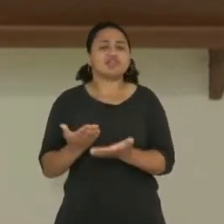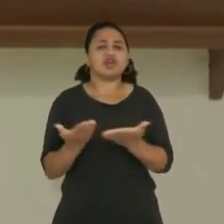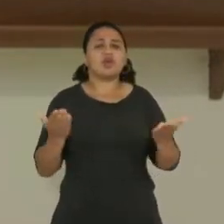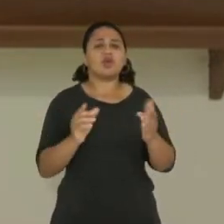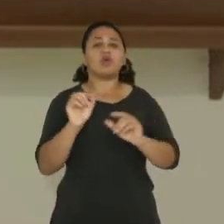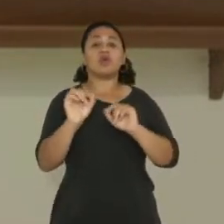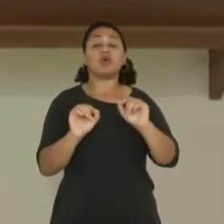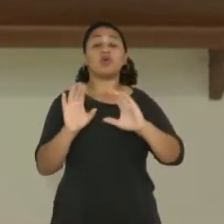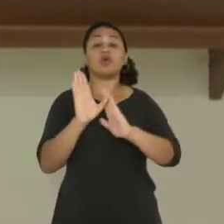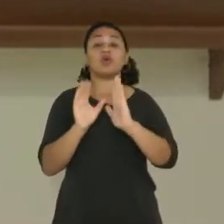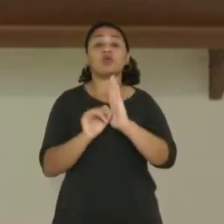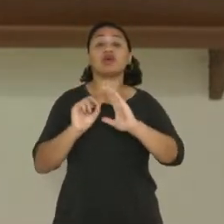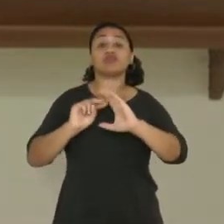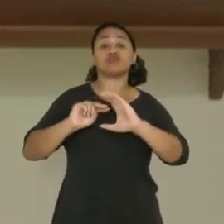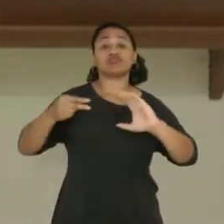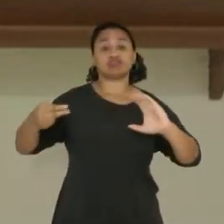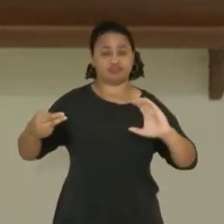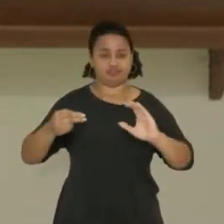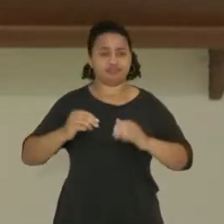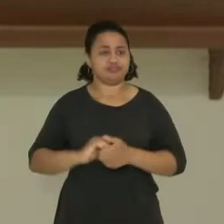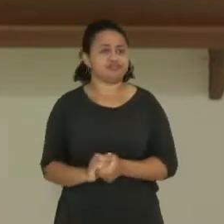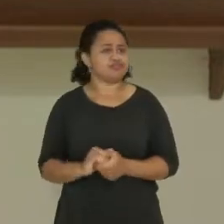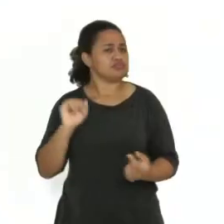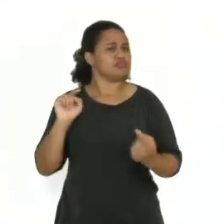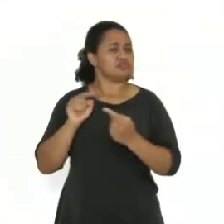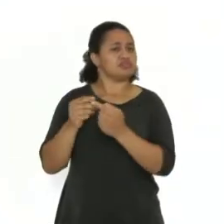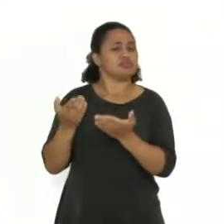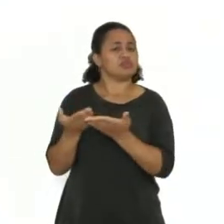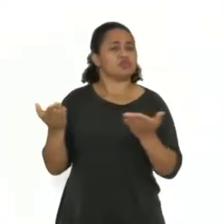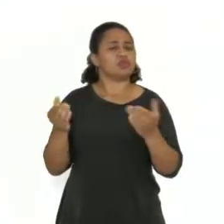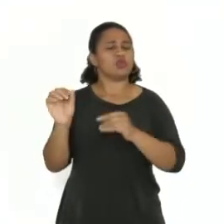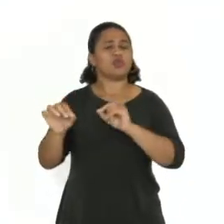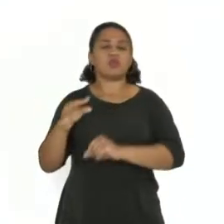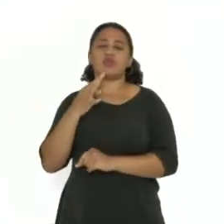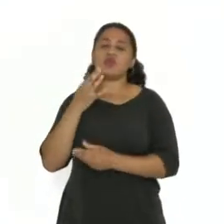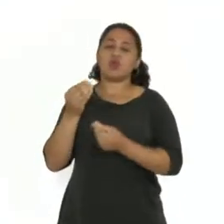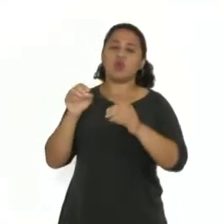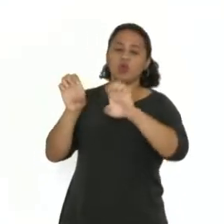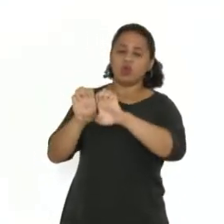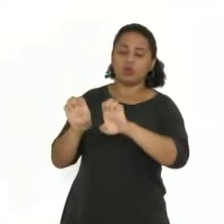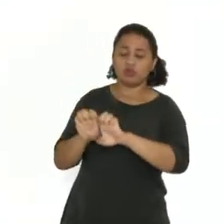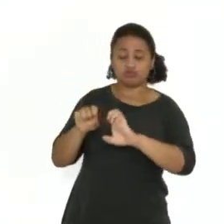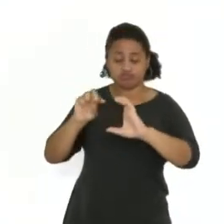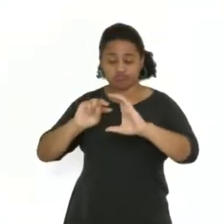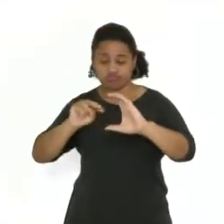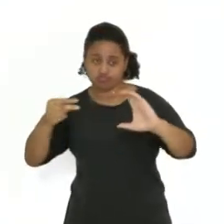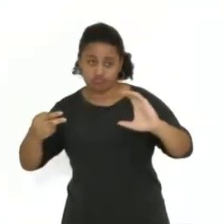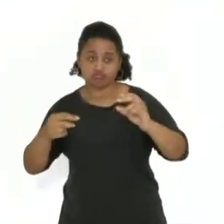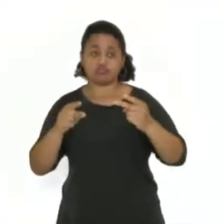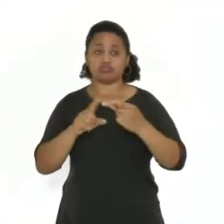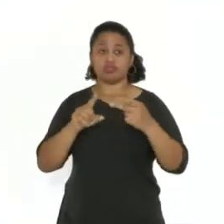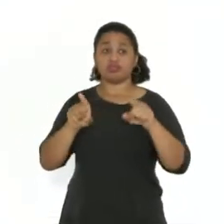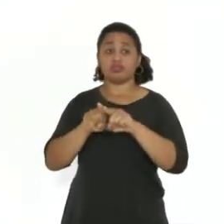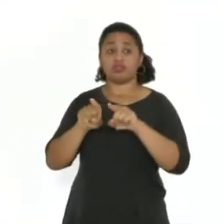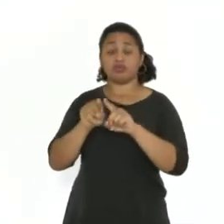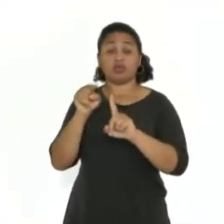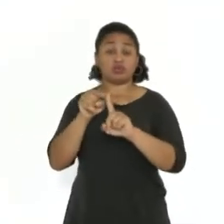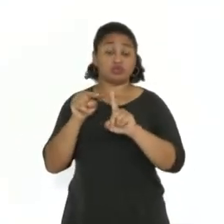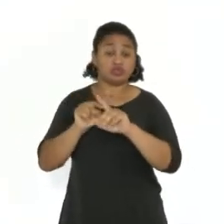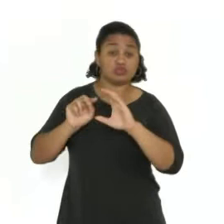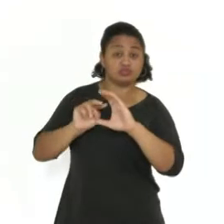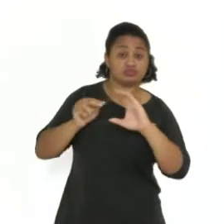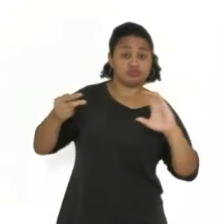sobre cromossomos. Então, os objetivos da aula: conhecer a estrutura de cromossomos, conhecer os tipos